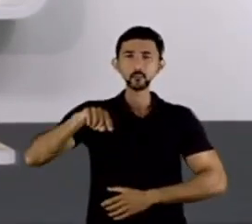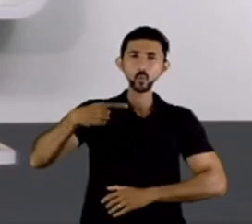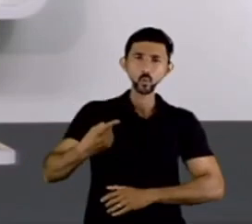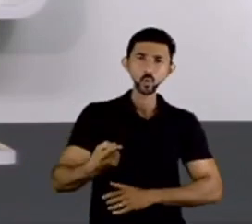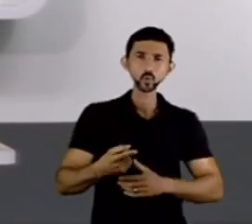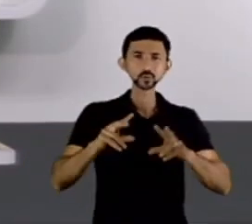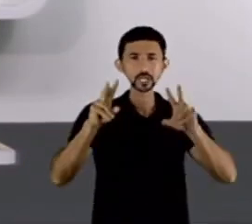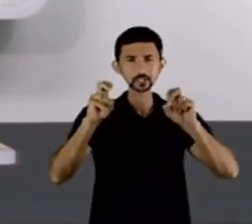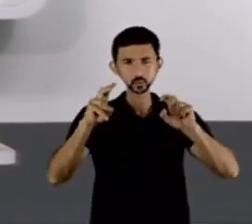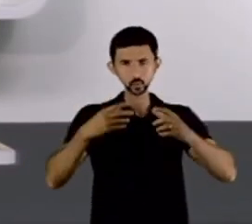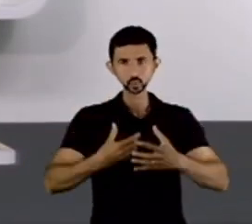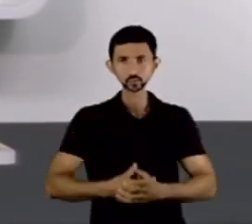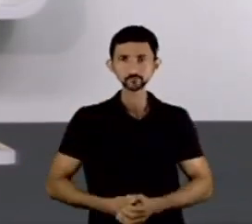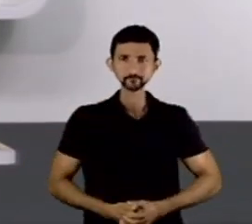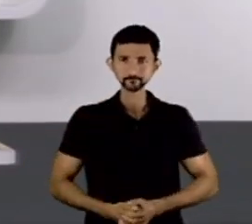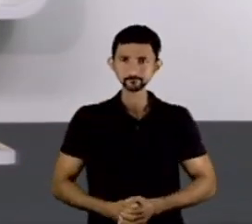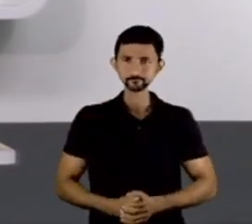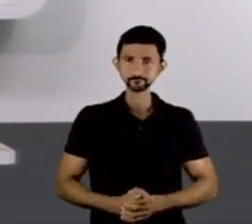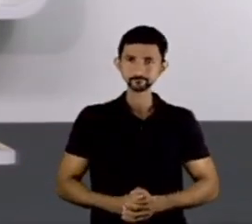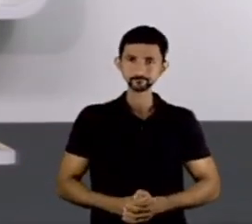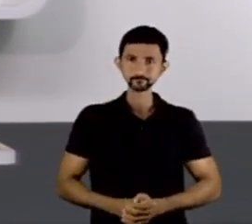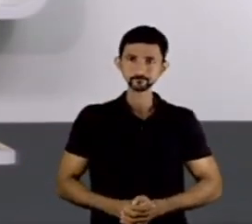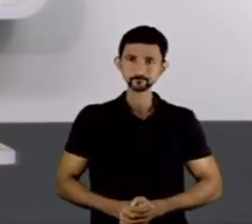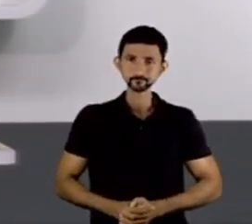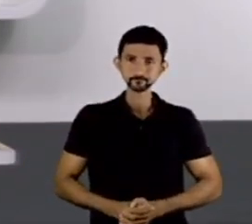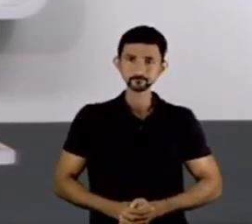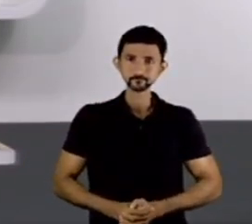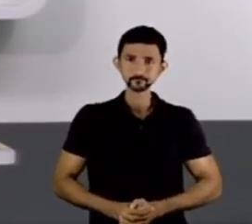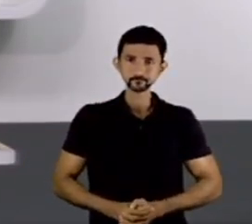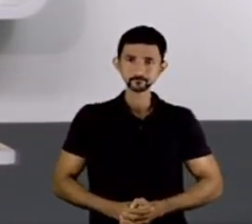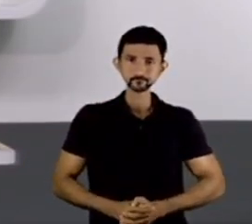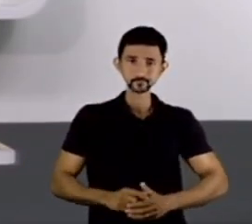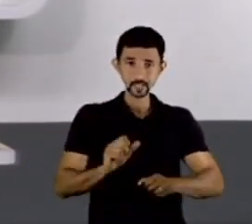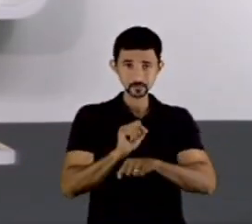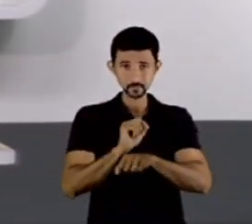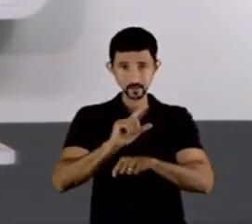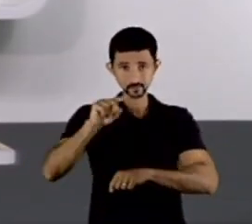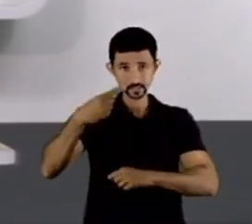é assunto para uma próxima aula, tá bom? Aí a